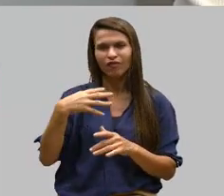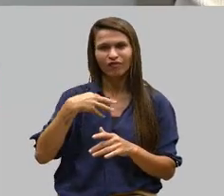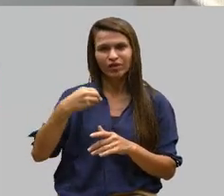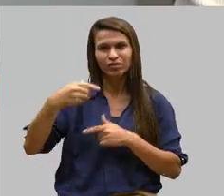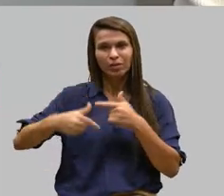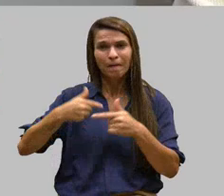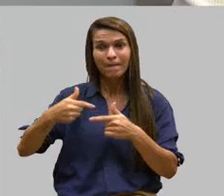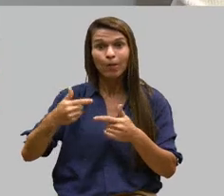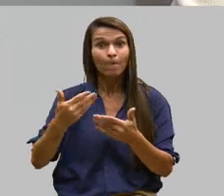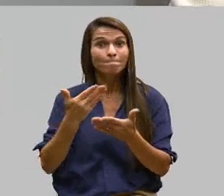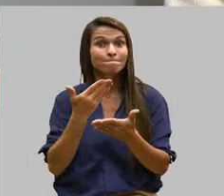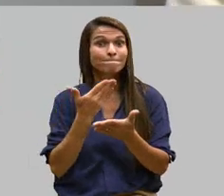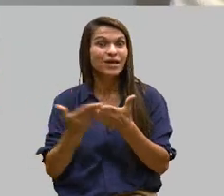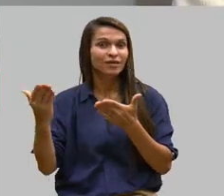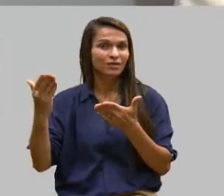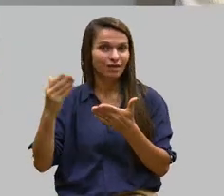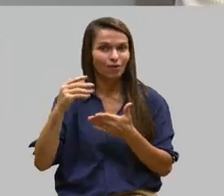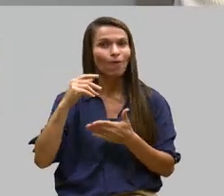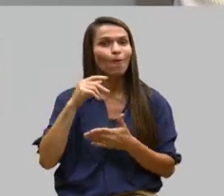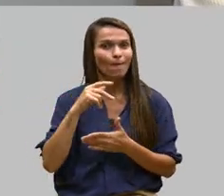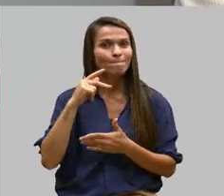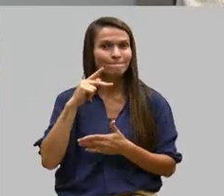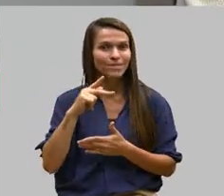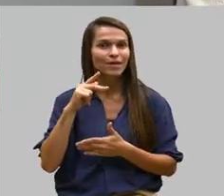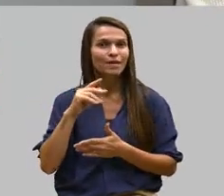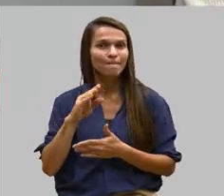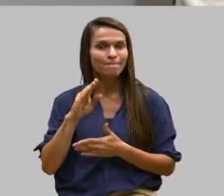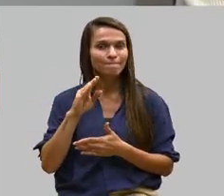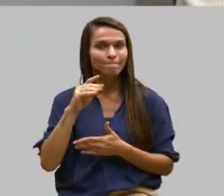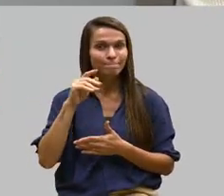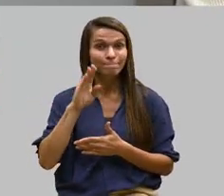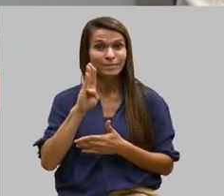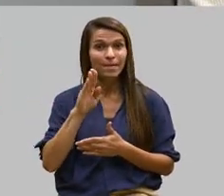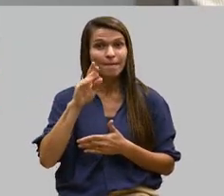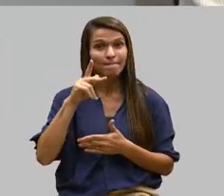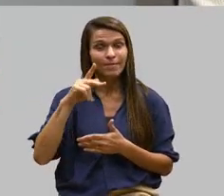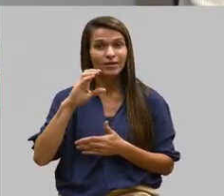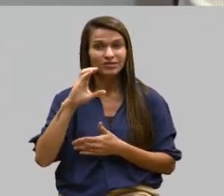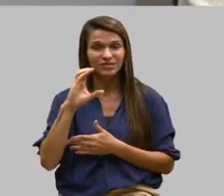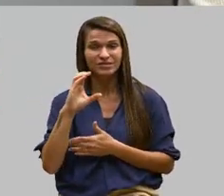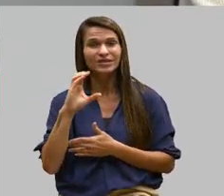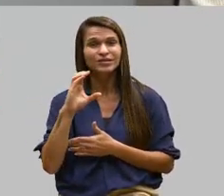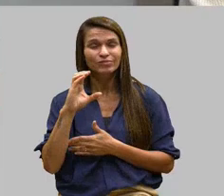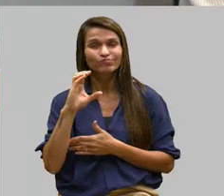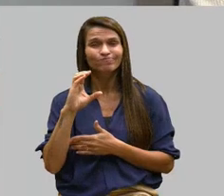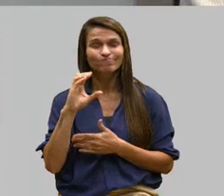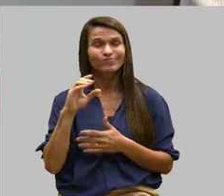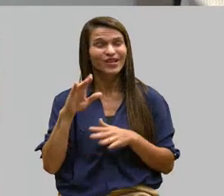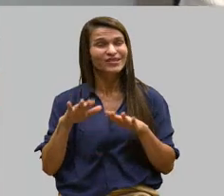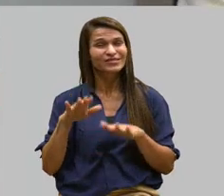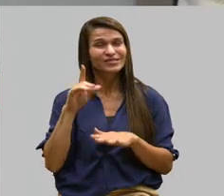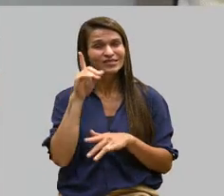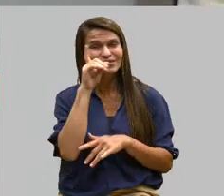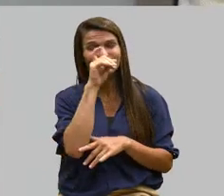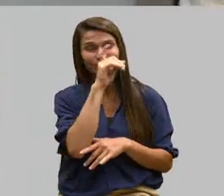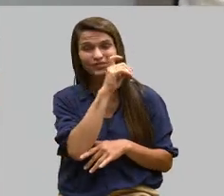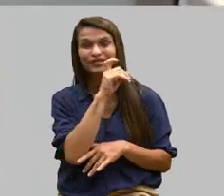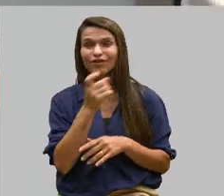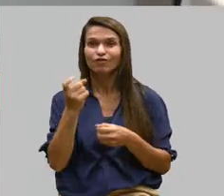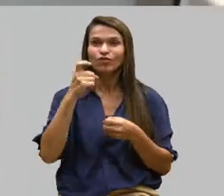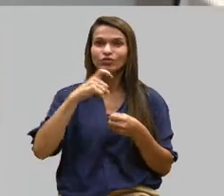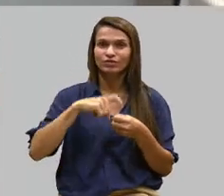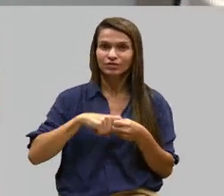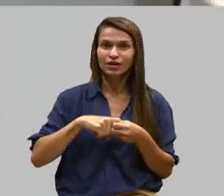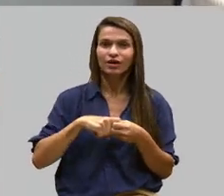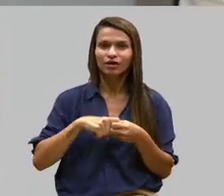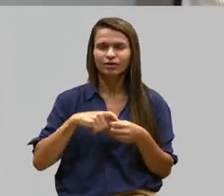o BPC porque tem que abrir mão e ao abrir mão do BPC dificilmente ele vai voltar depois embora exista